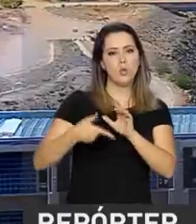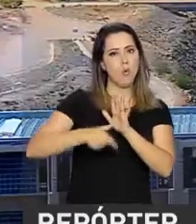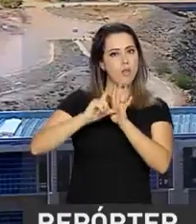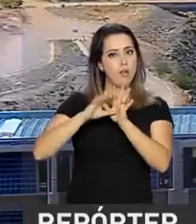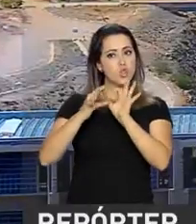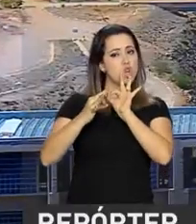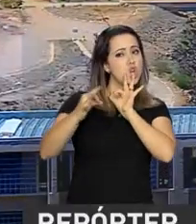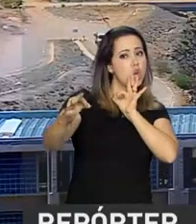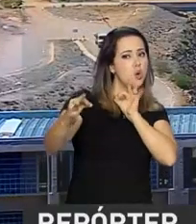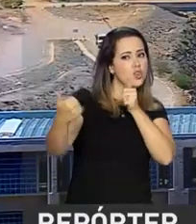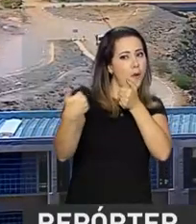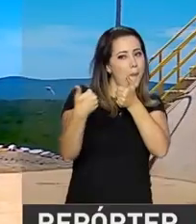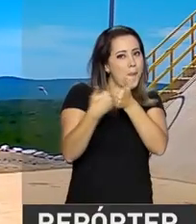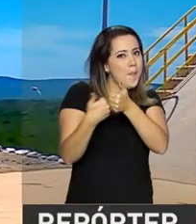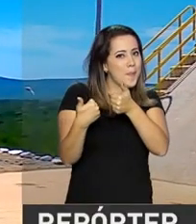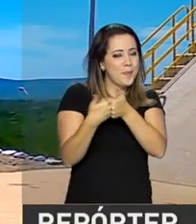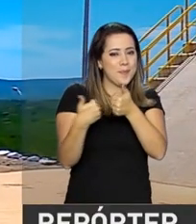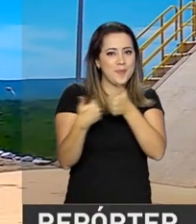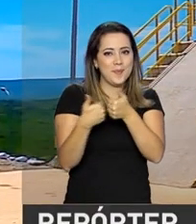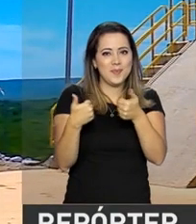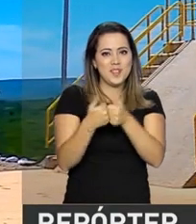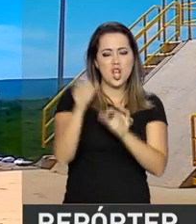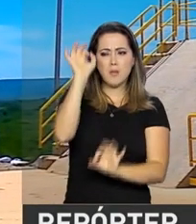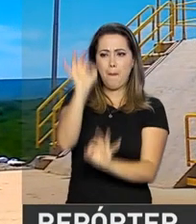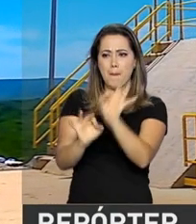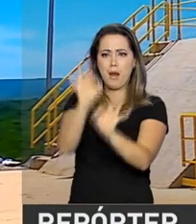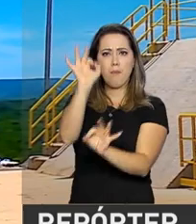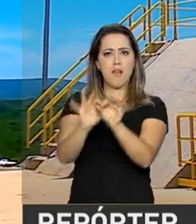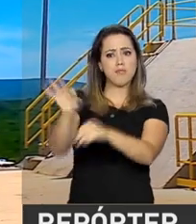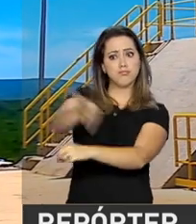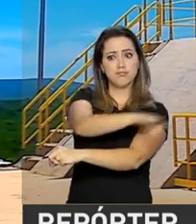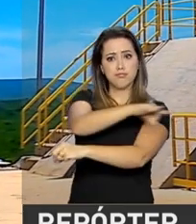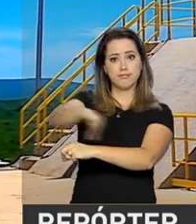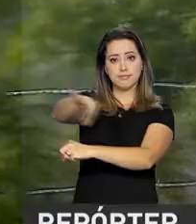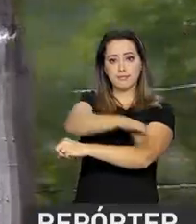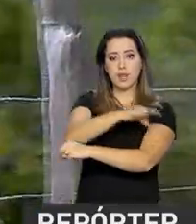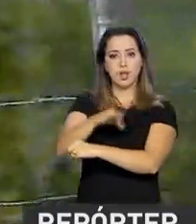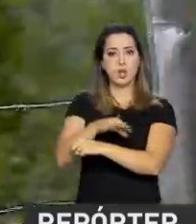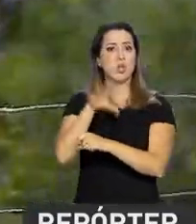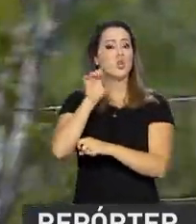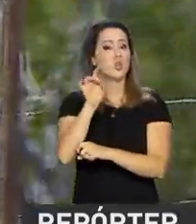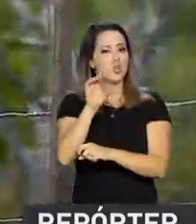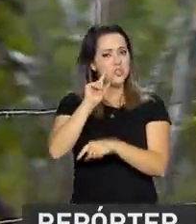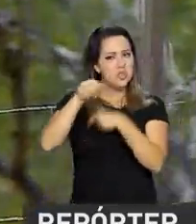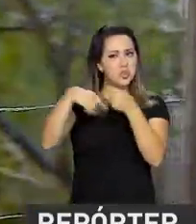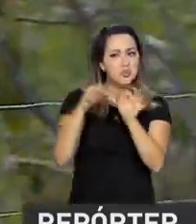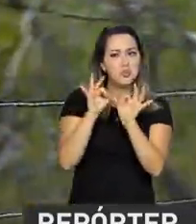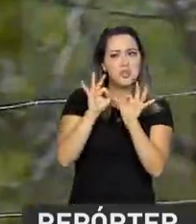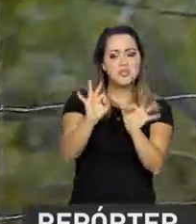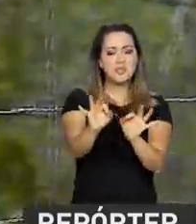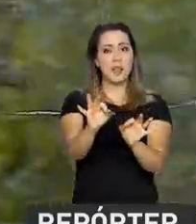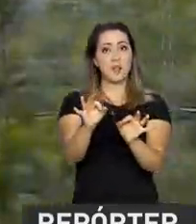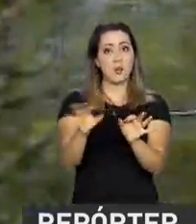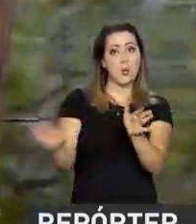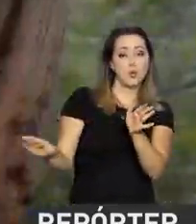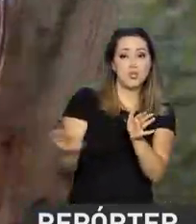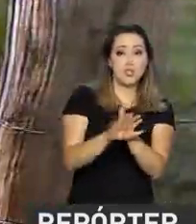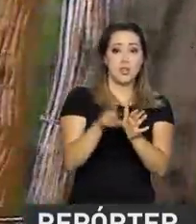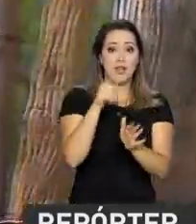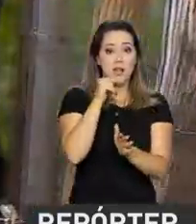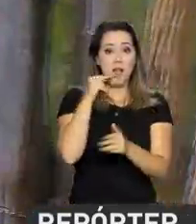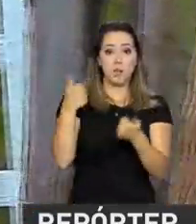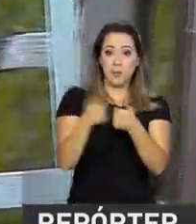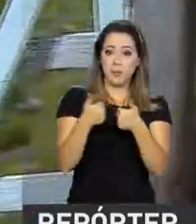que agora virou o vizinho uma engenharia de primeira que só vai fazer sentido para dona socorro quando a água chegar no